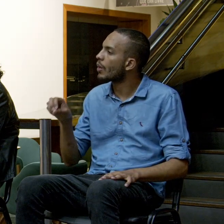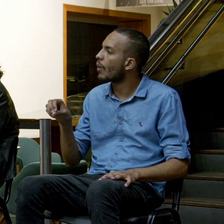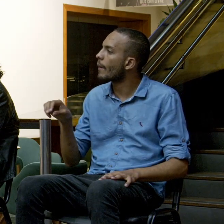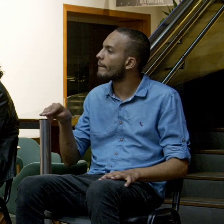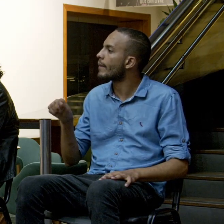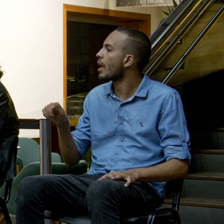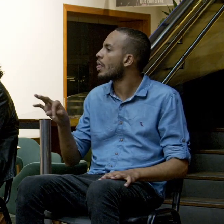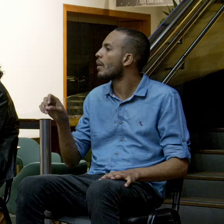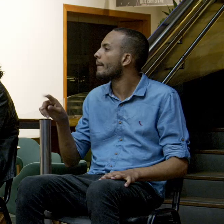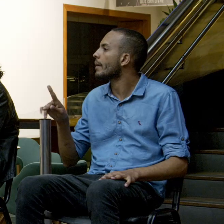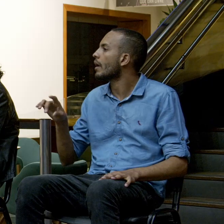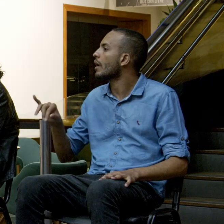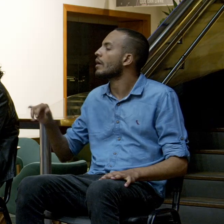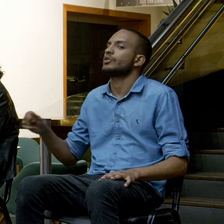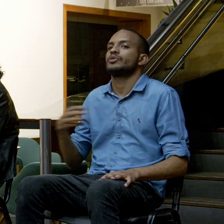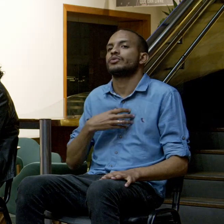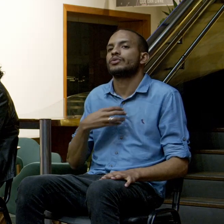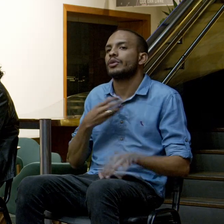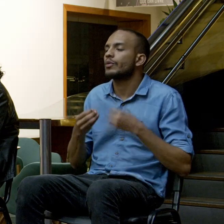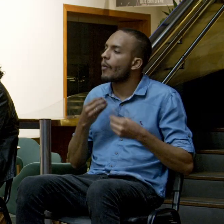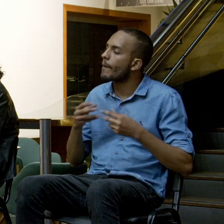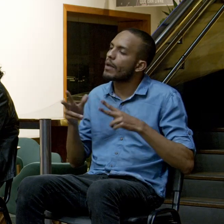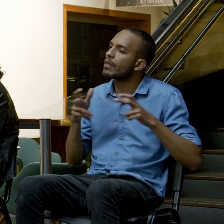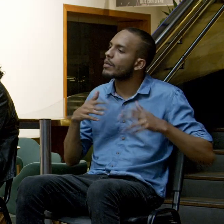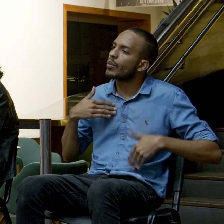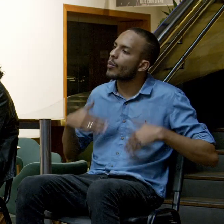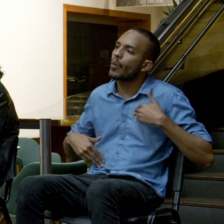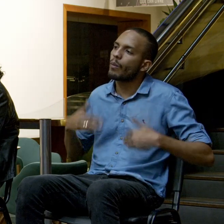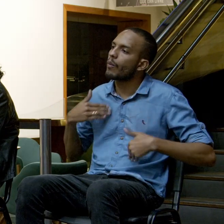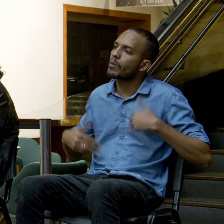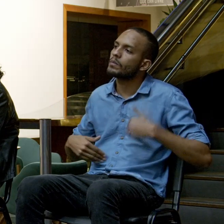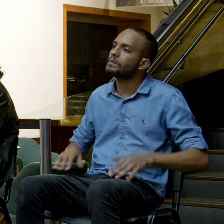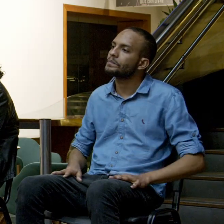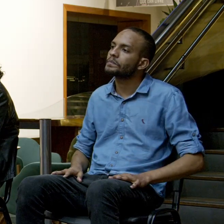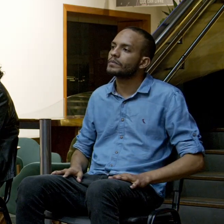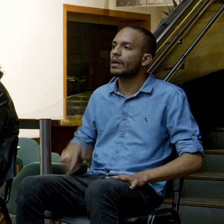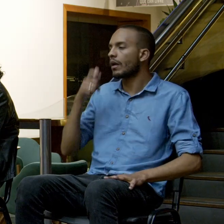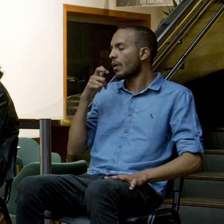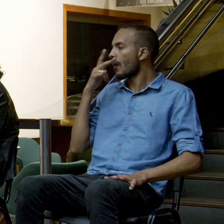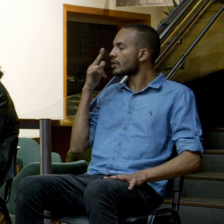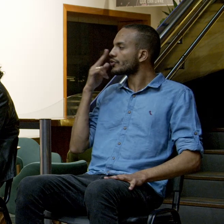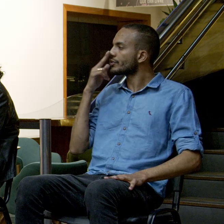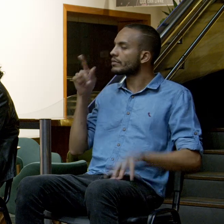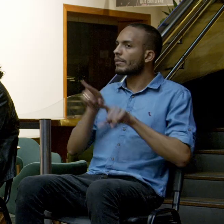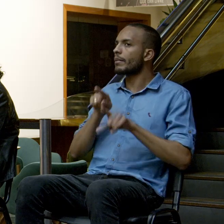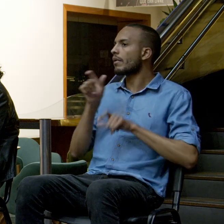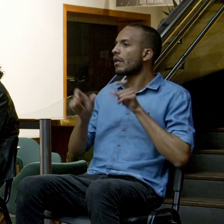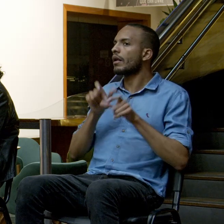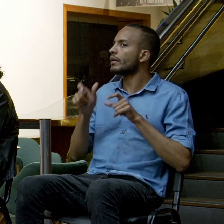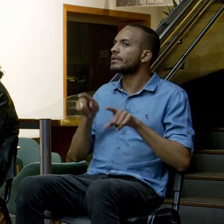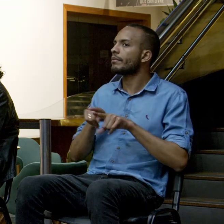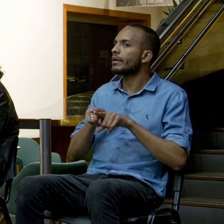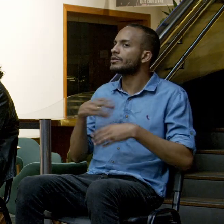interpretação do corpo. Assim, Eu acho que são palavras ou